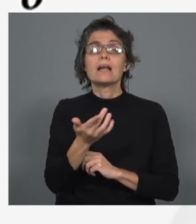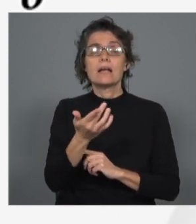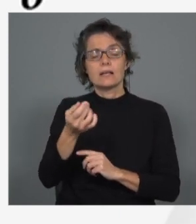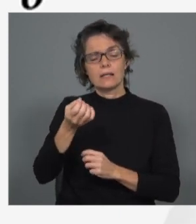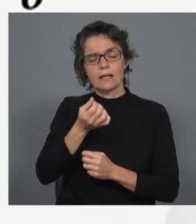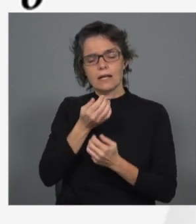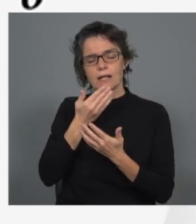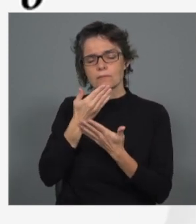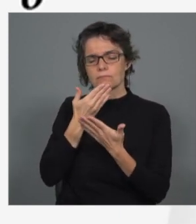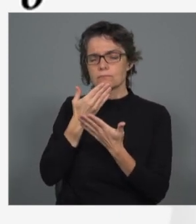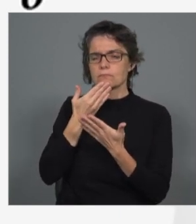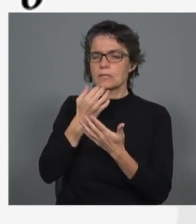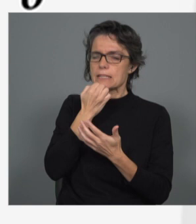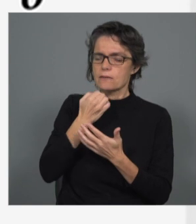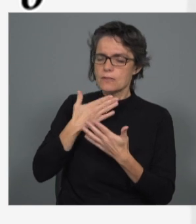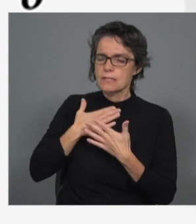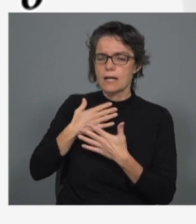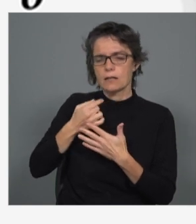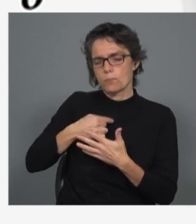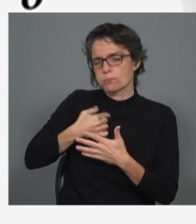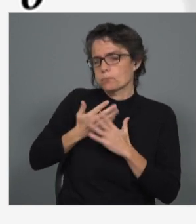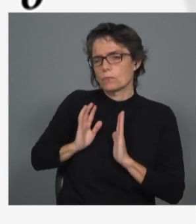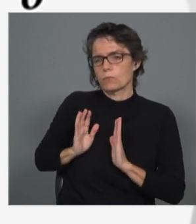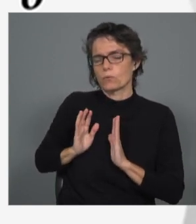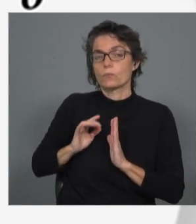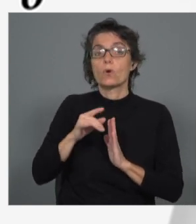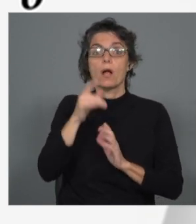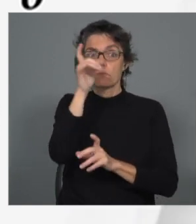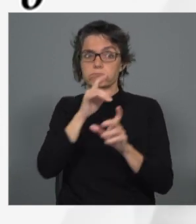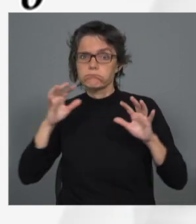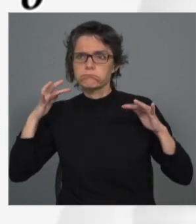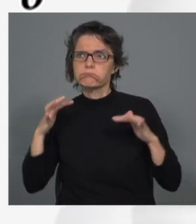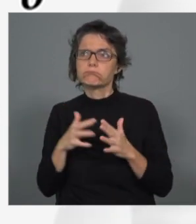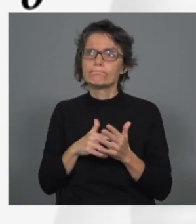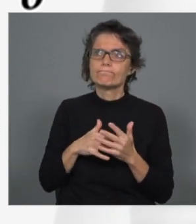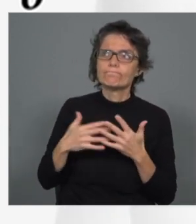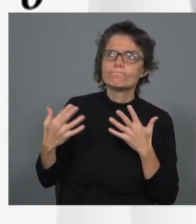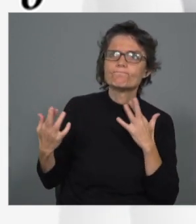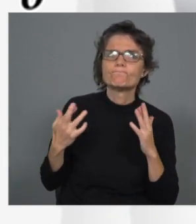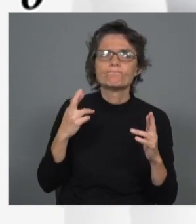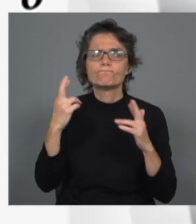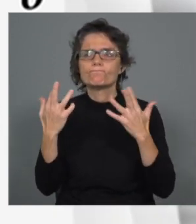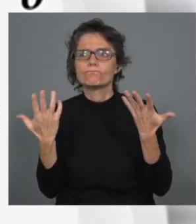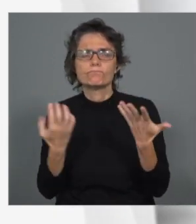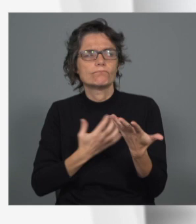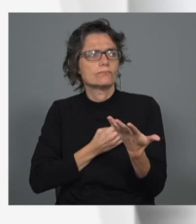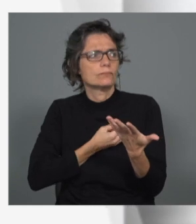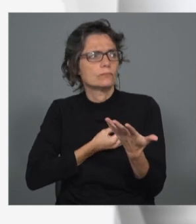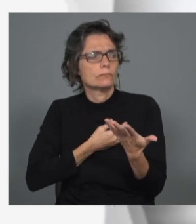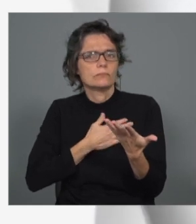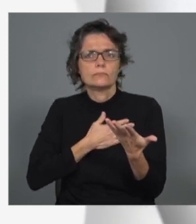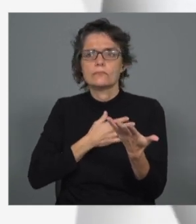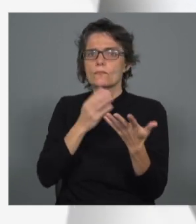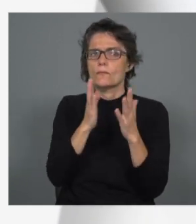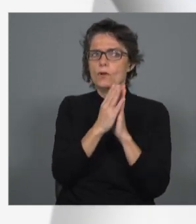vosso soldo. Como o povo estava na expectativa e todos pensavam em seus corações se João